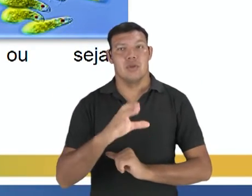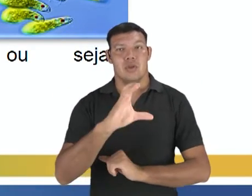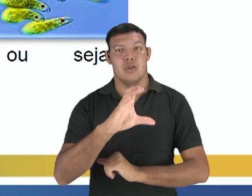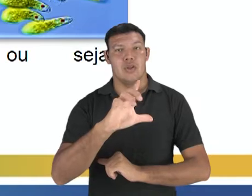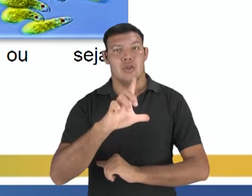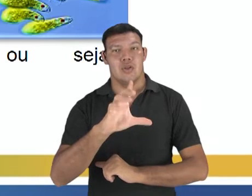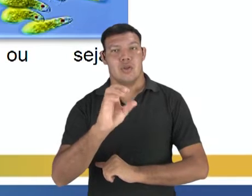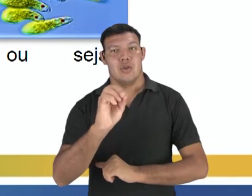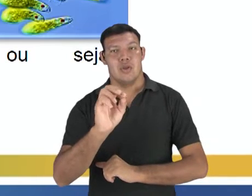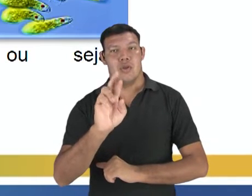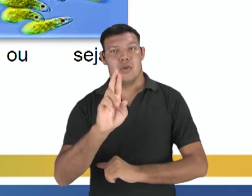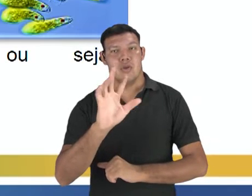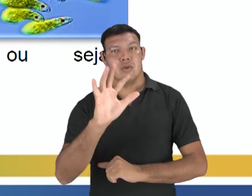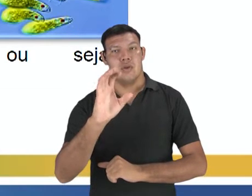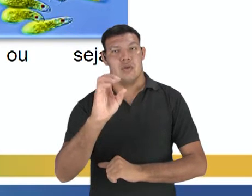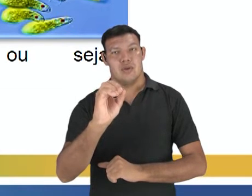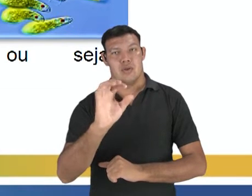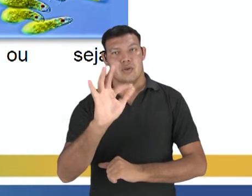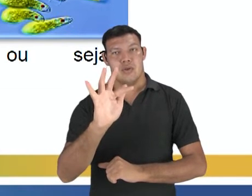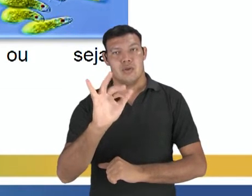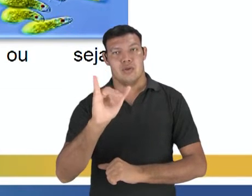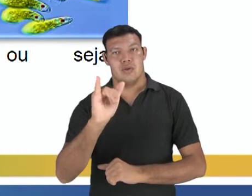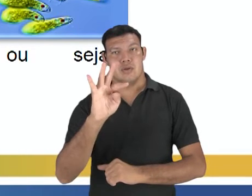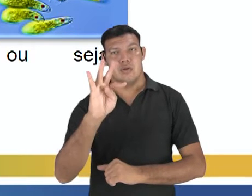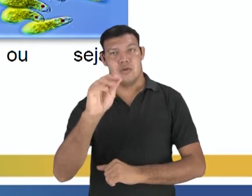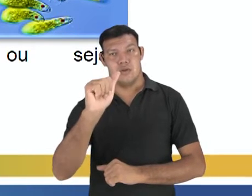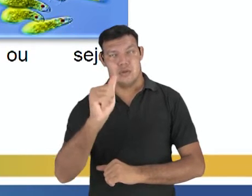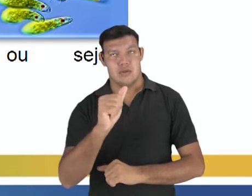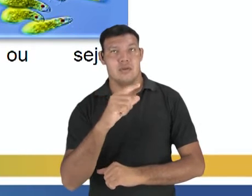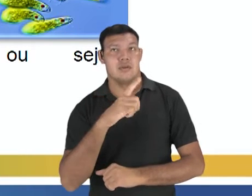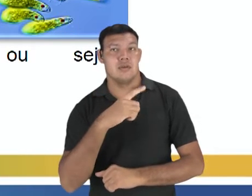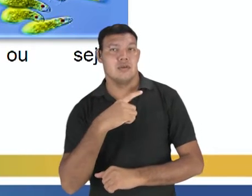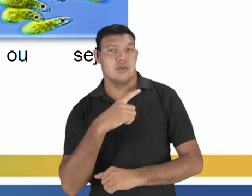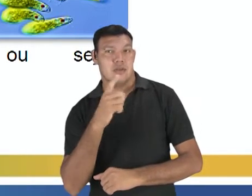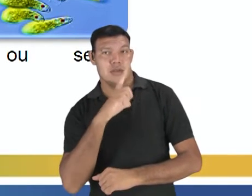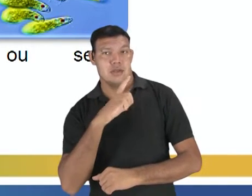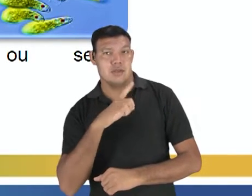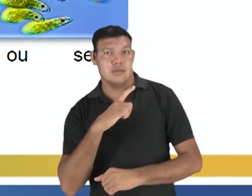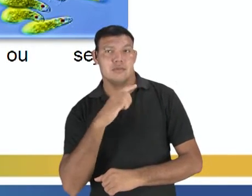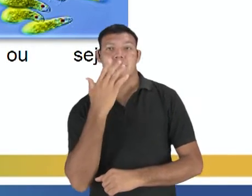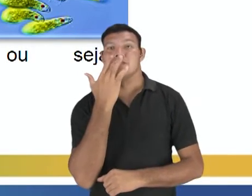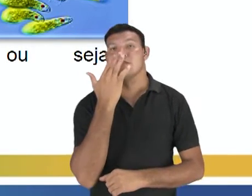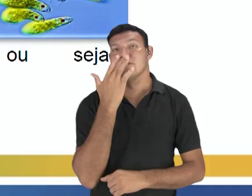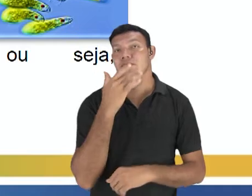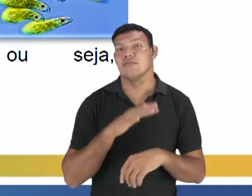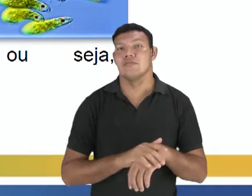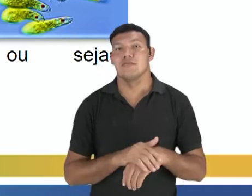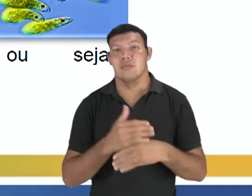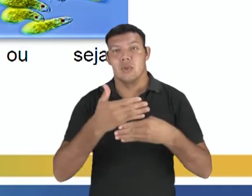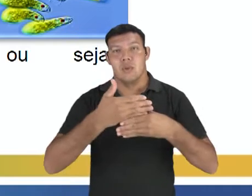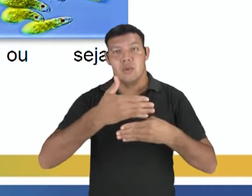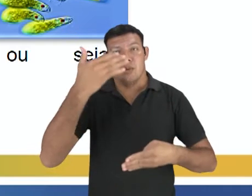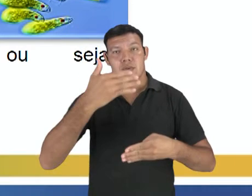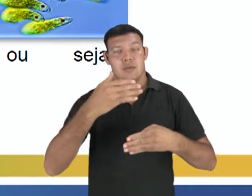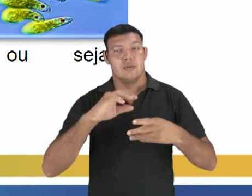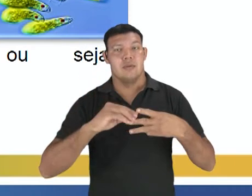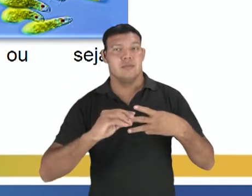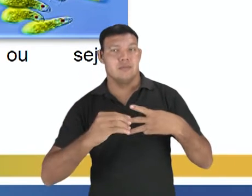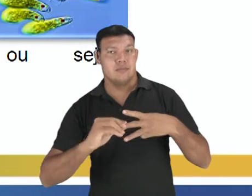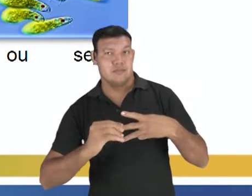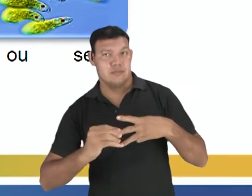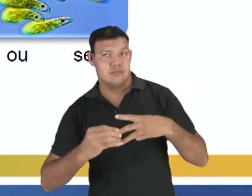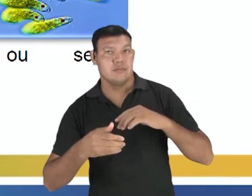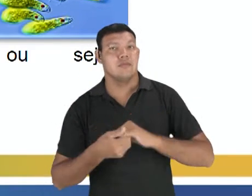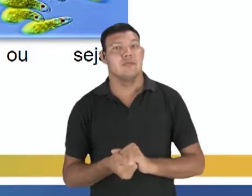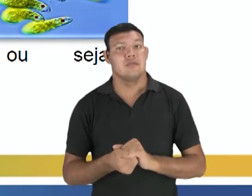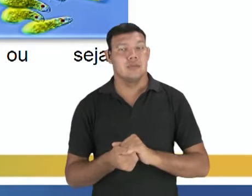clorófitas também têm uma certa pigmentação, como vocês podem ver na imagem, possuem parede celular, são